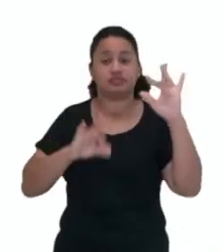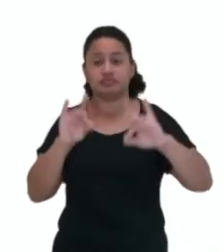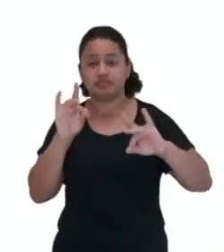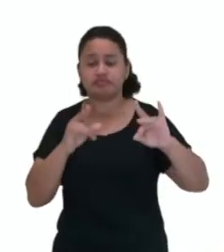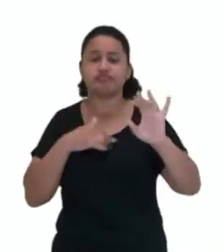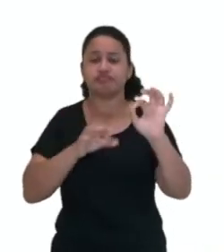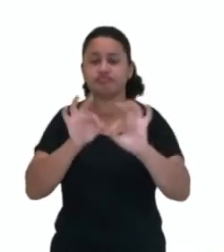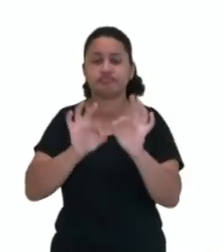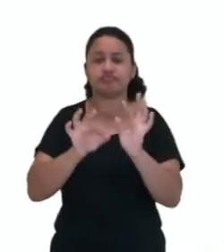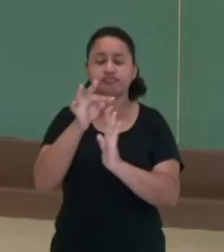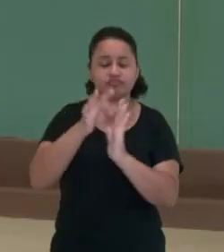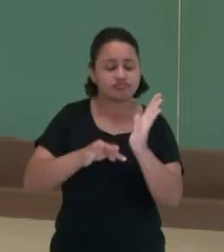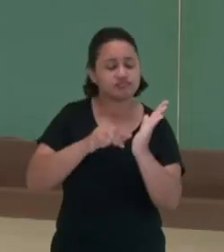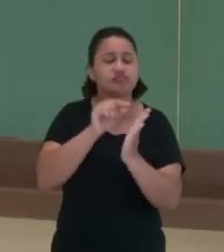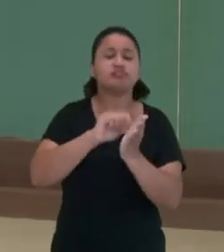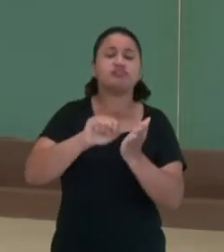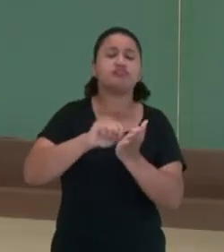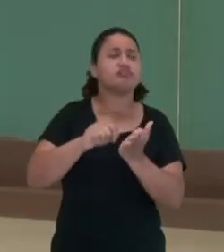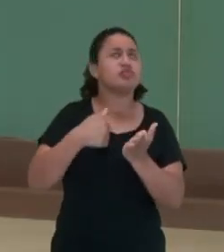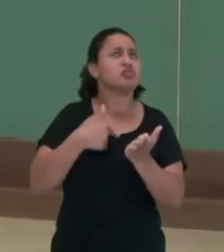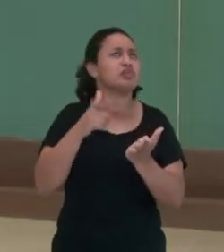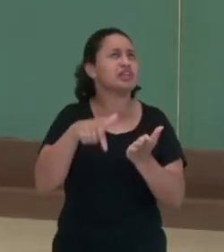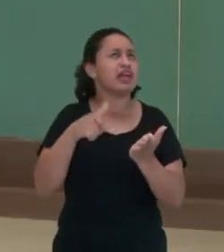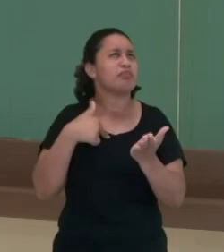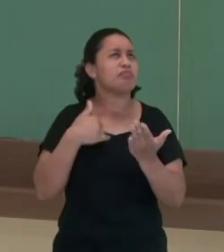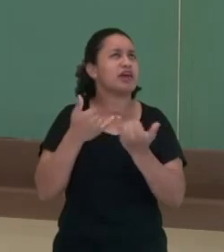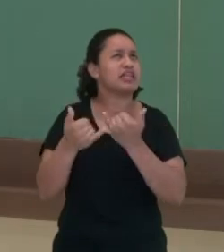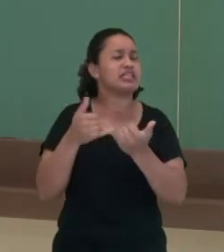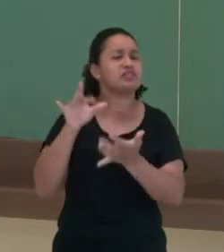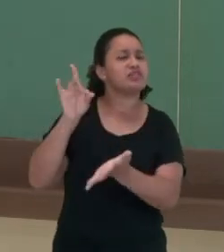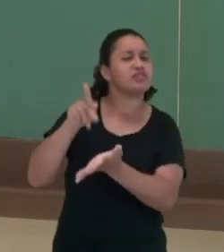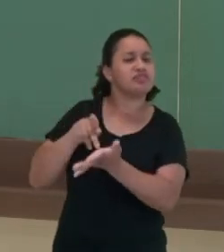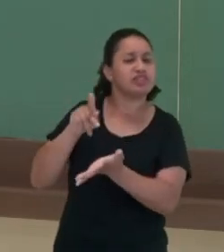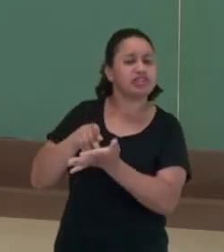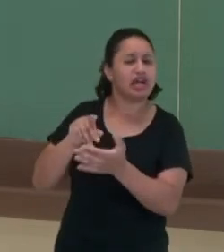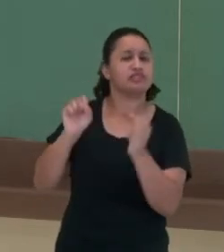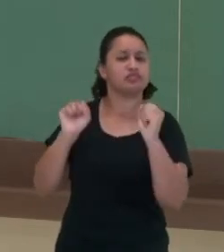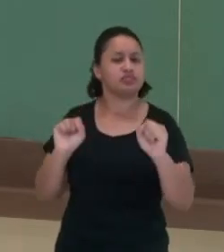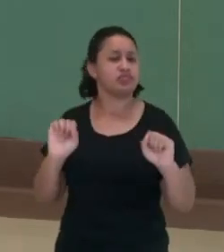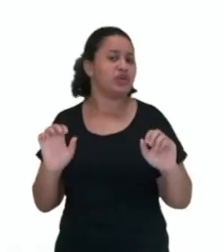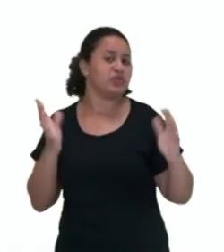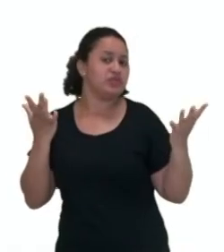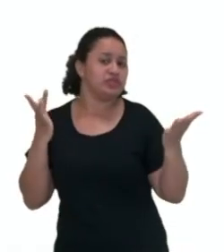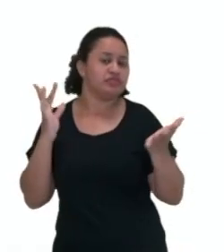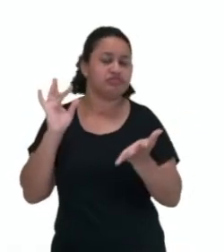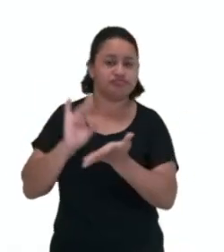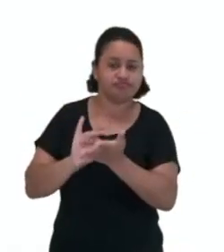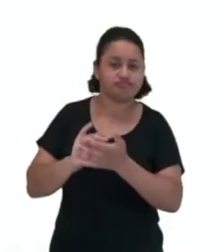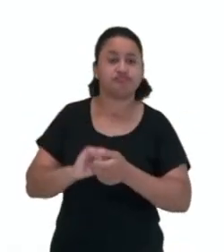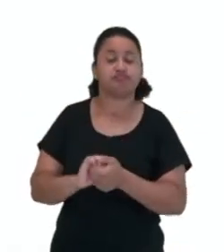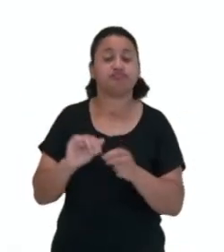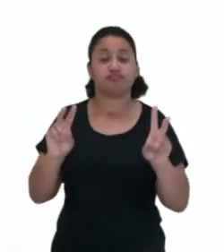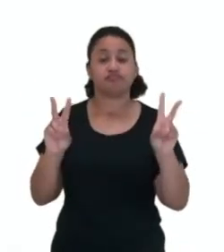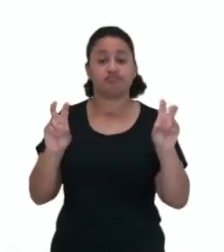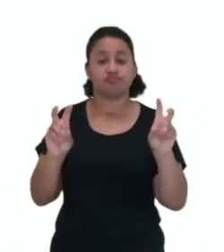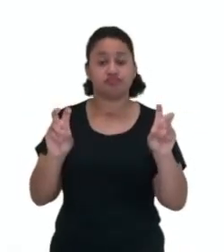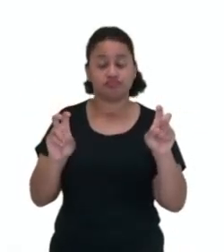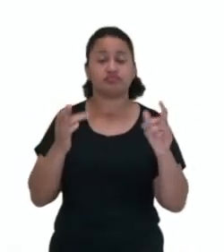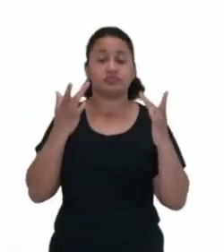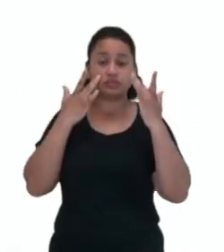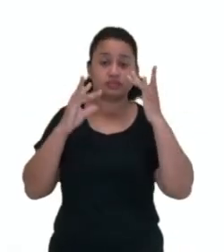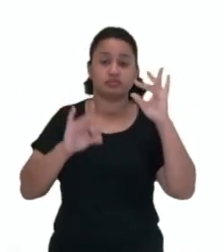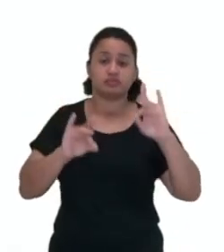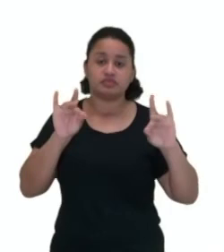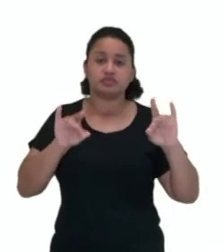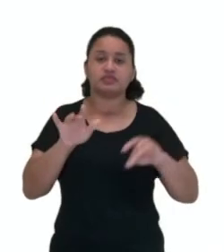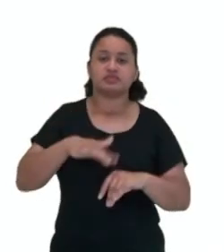seu texto a ideia de realidade, ou seja, aquilo poderia ter acontecido. O tema, o teatro aborda desde